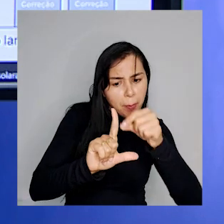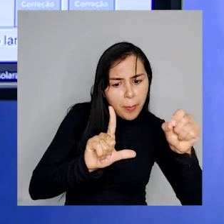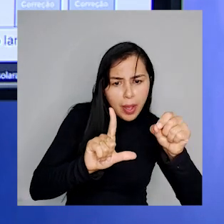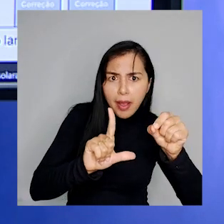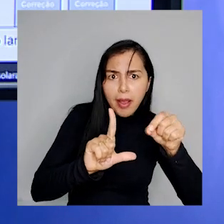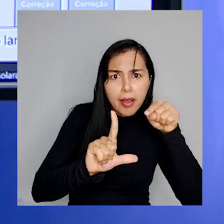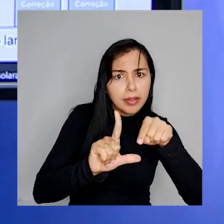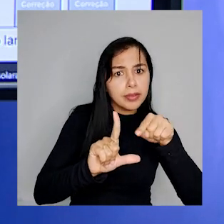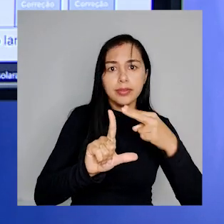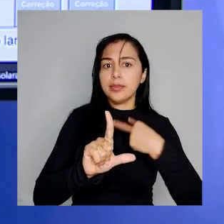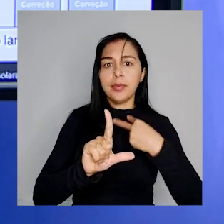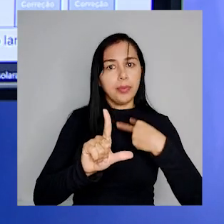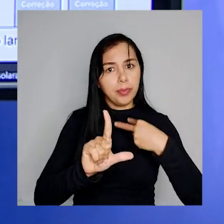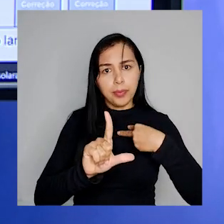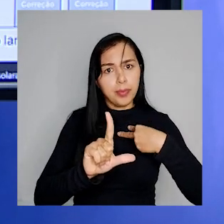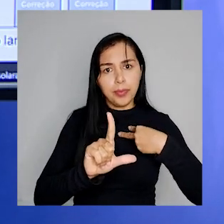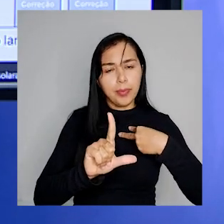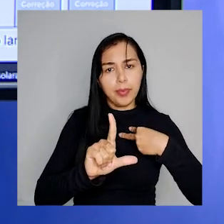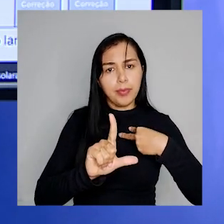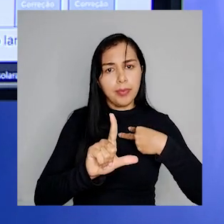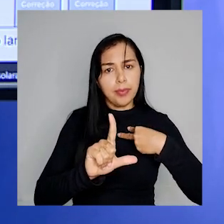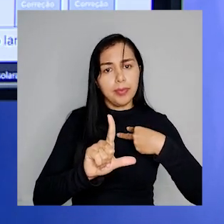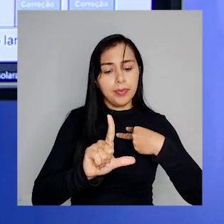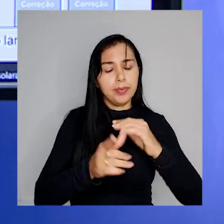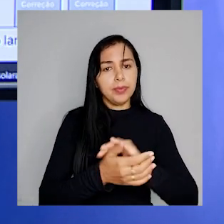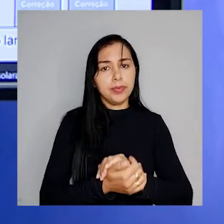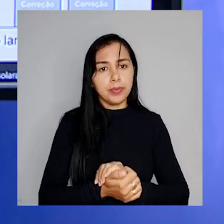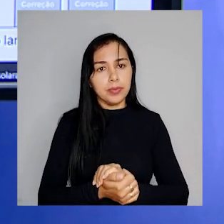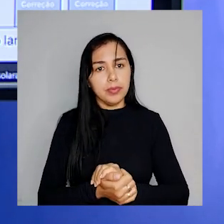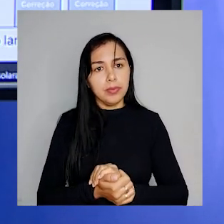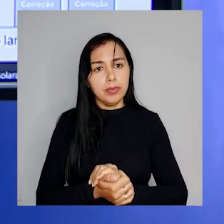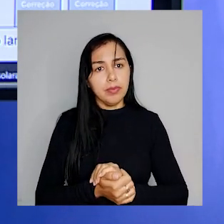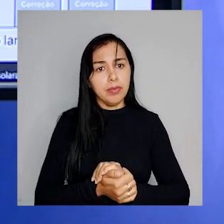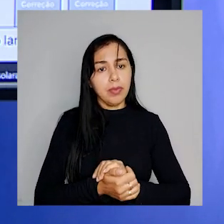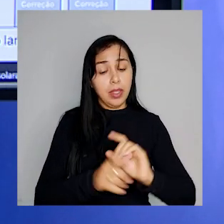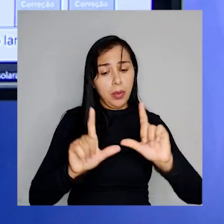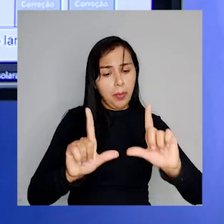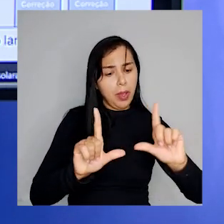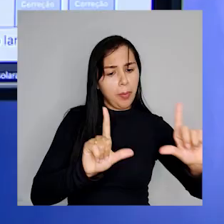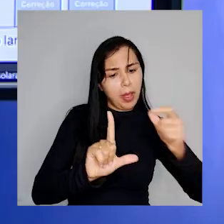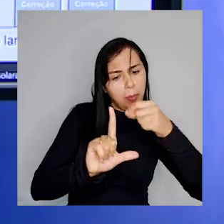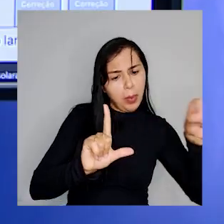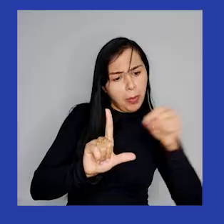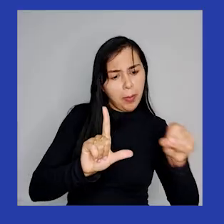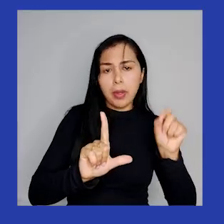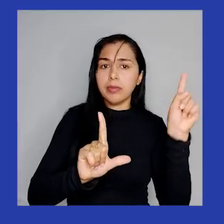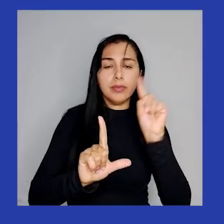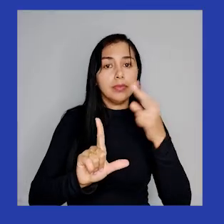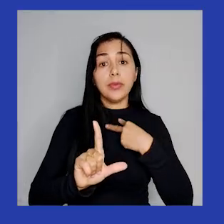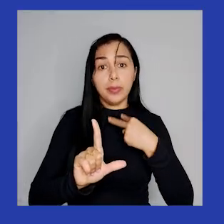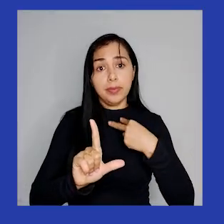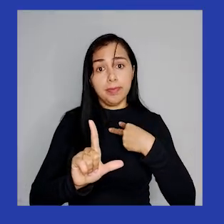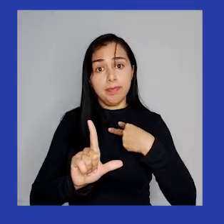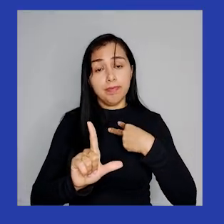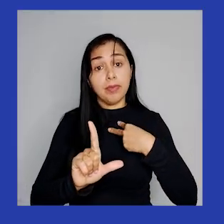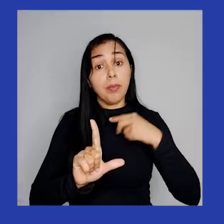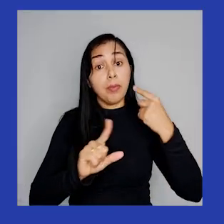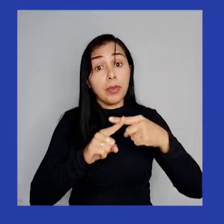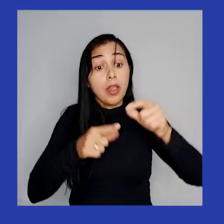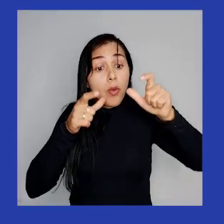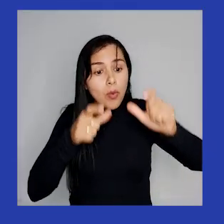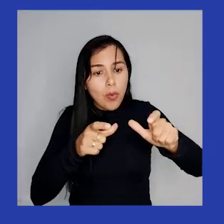rabiscando ou passando algum risco ou até escrevendo resposta aí por cima, porque aí é onde